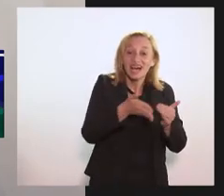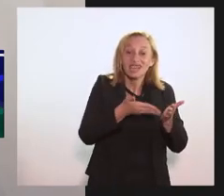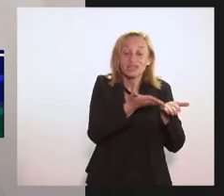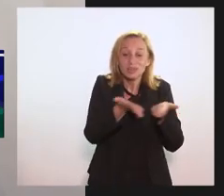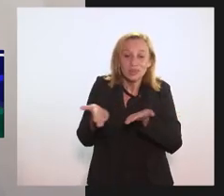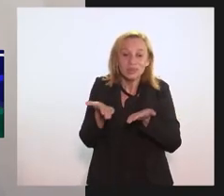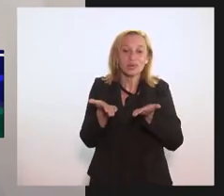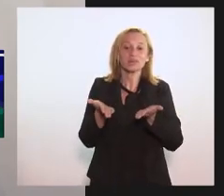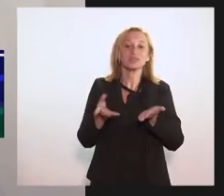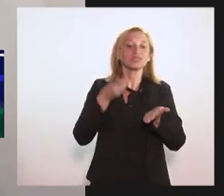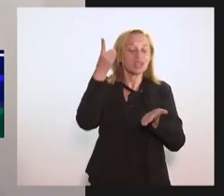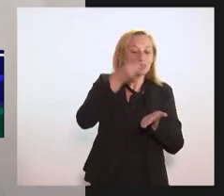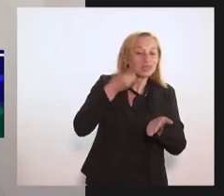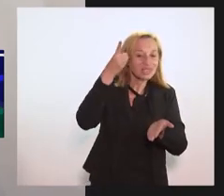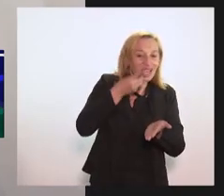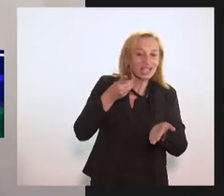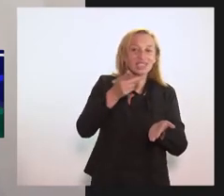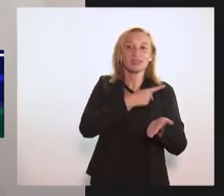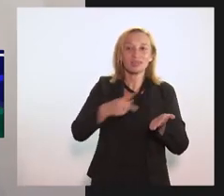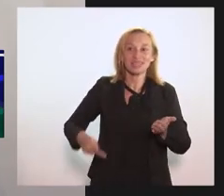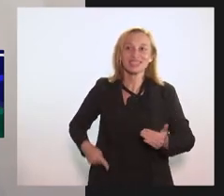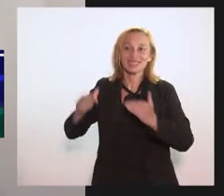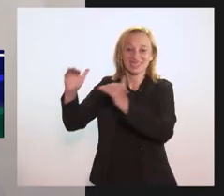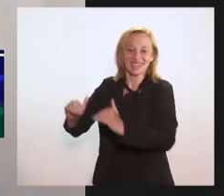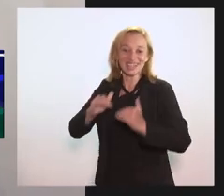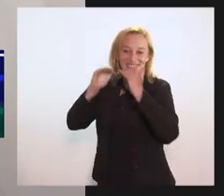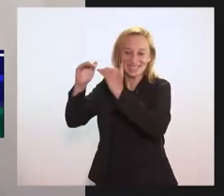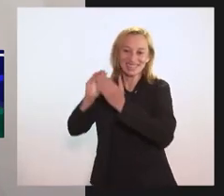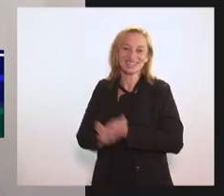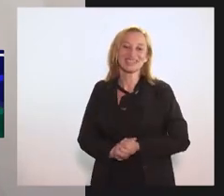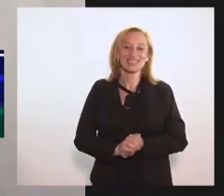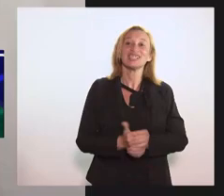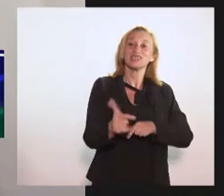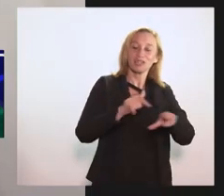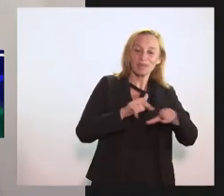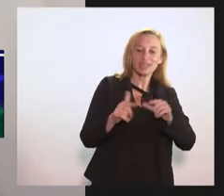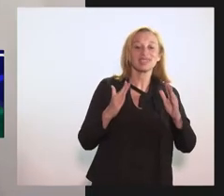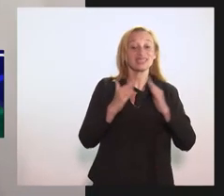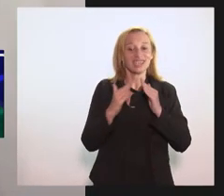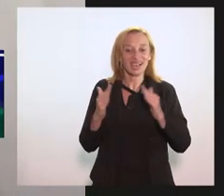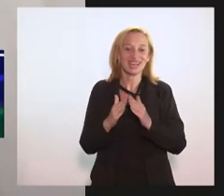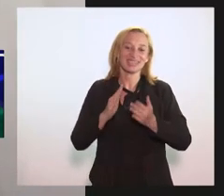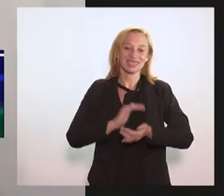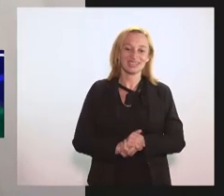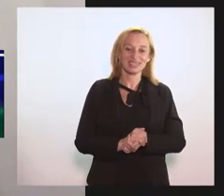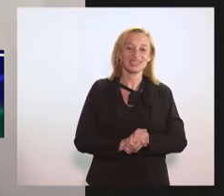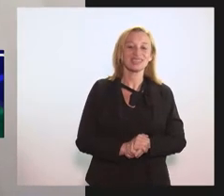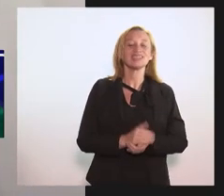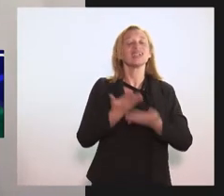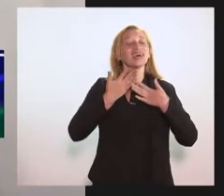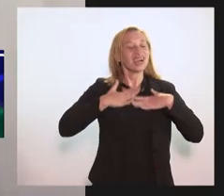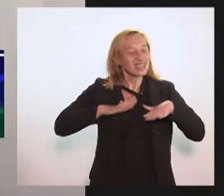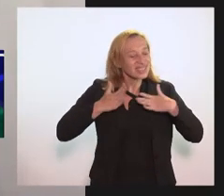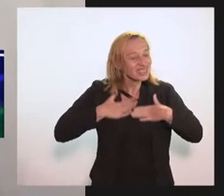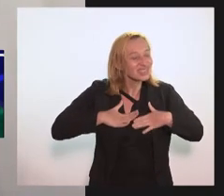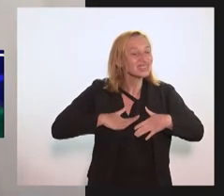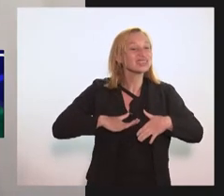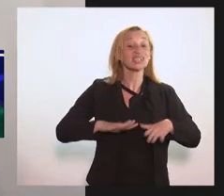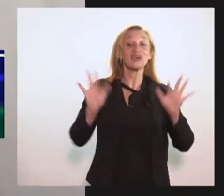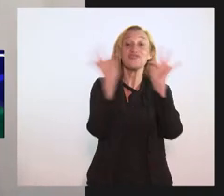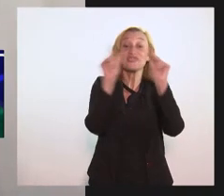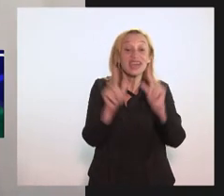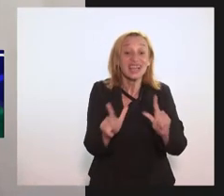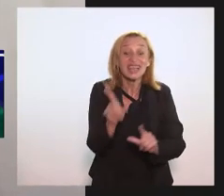excelência, a todos os deputados e deputadas e aos trabalhadores desta casa um bom descanso né, um